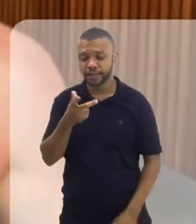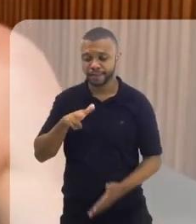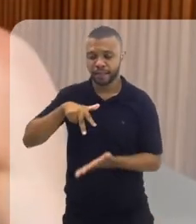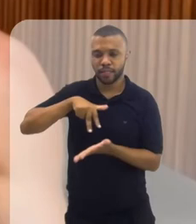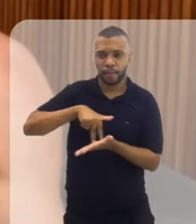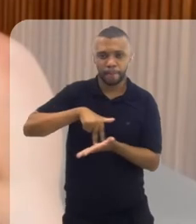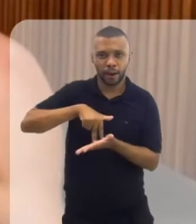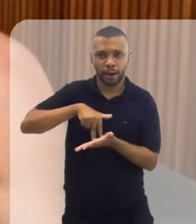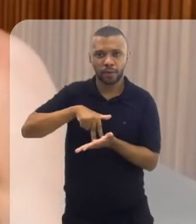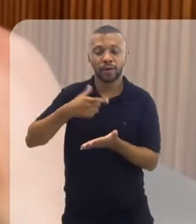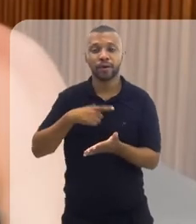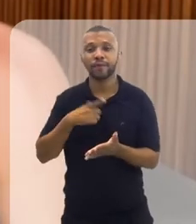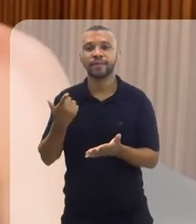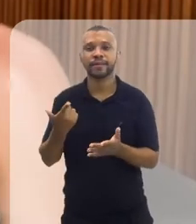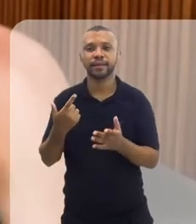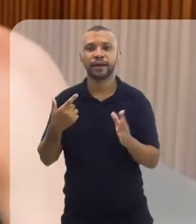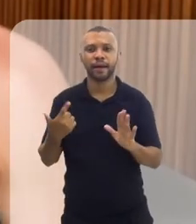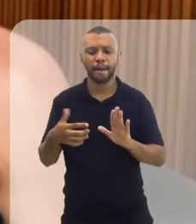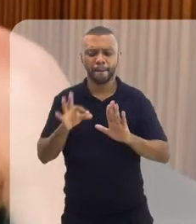e eu fazia backstage.